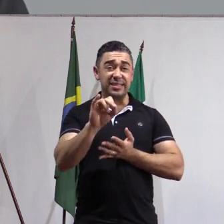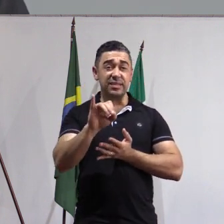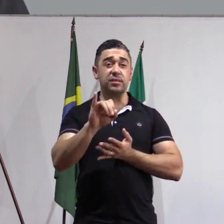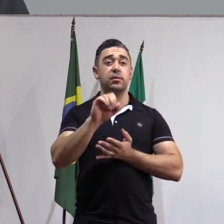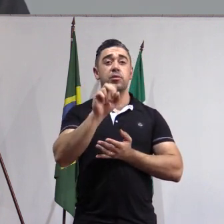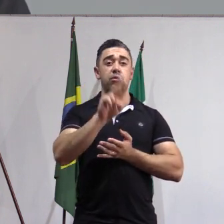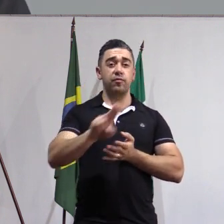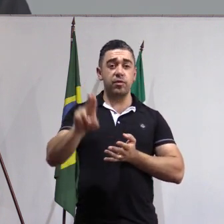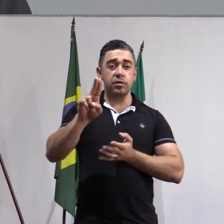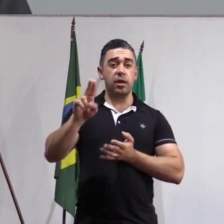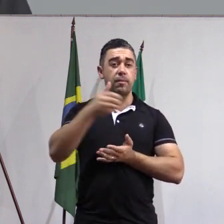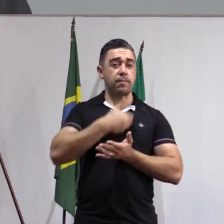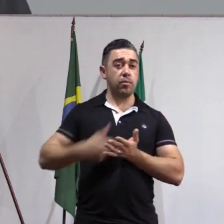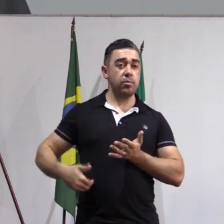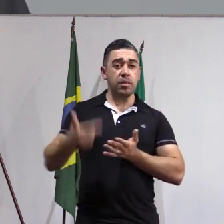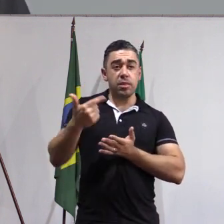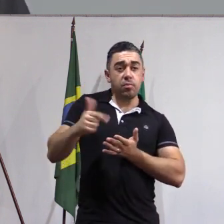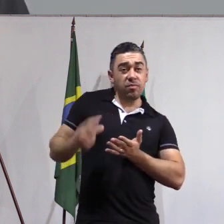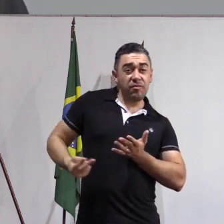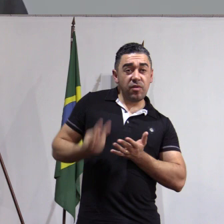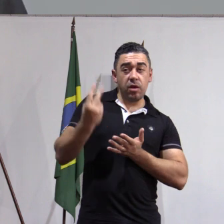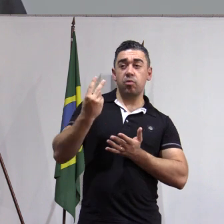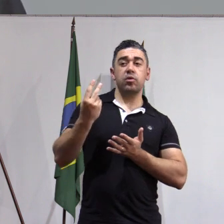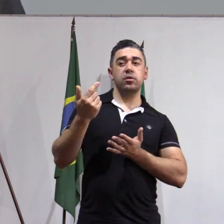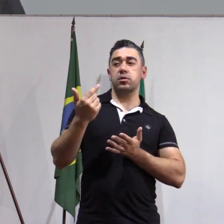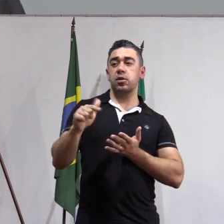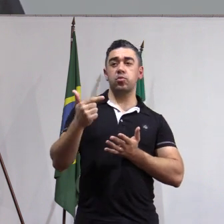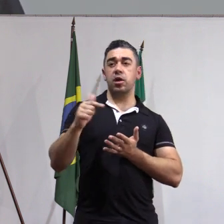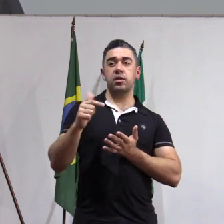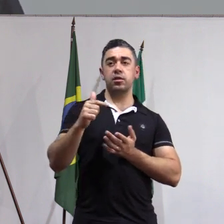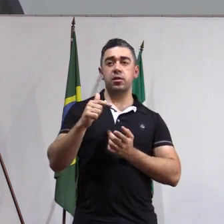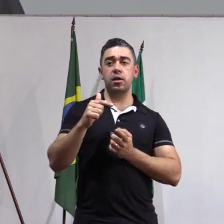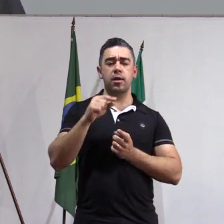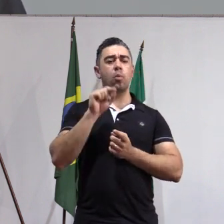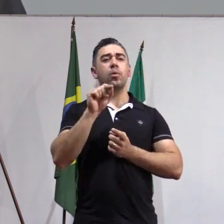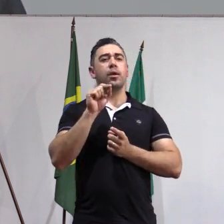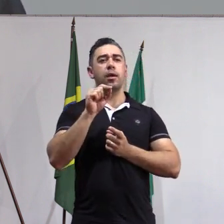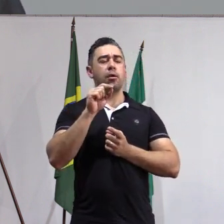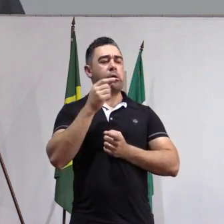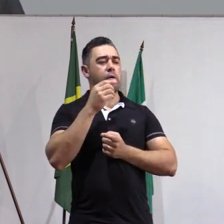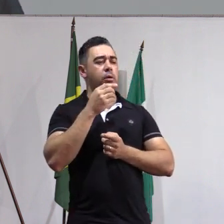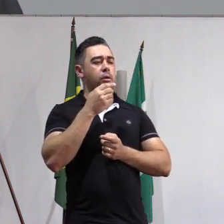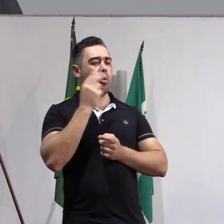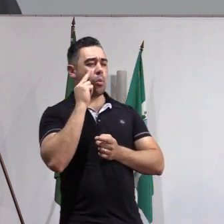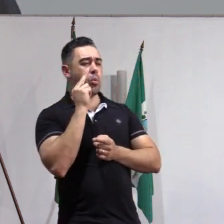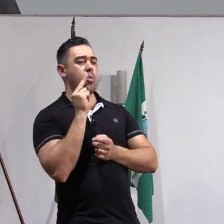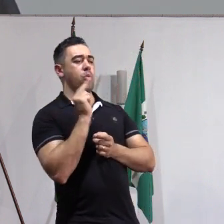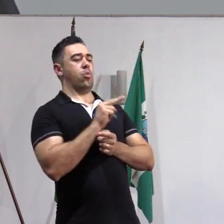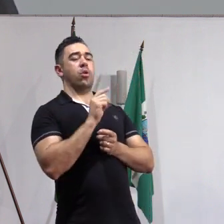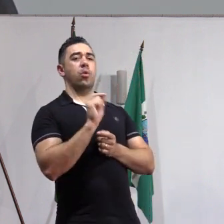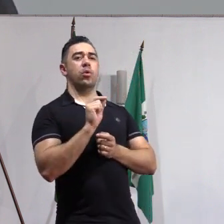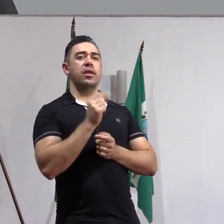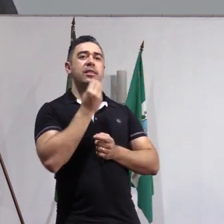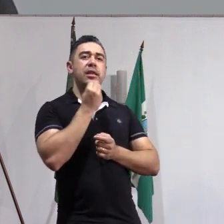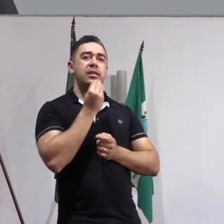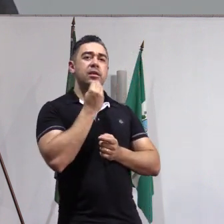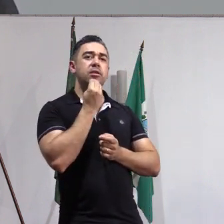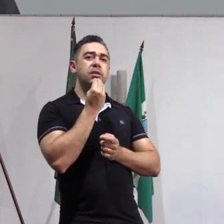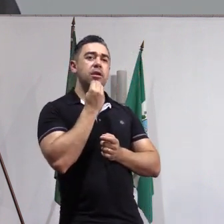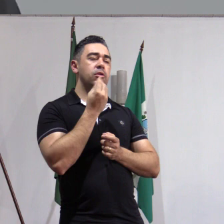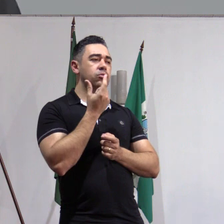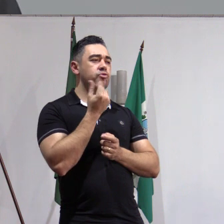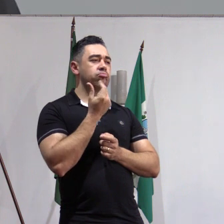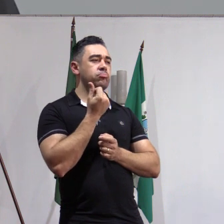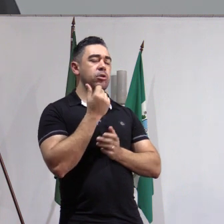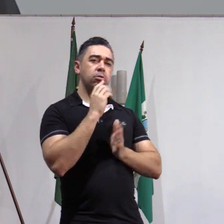tivesse valor, ela não estaria na mira, no alvo de um processo de capitalização, de um